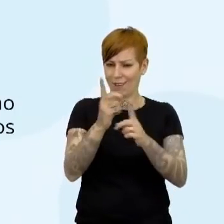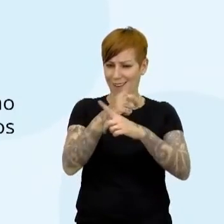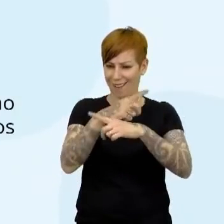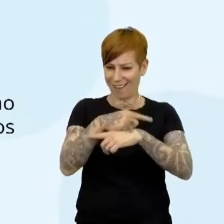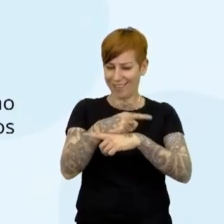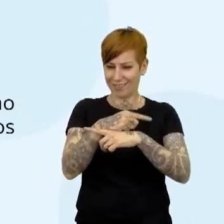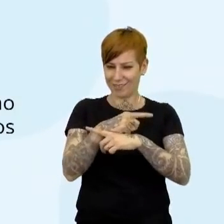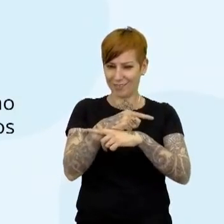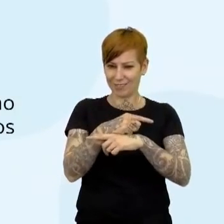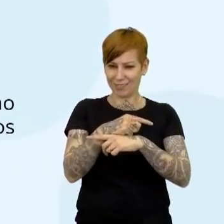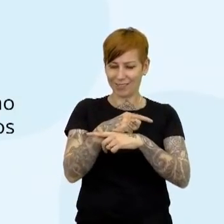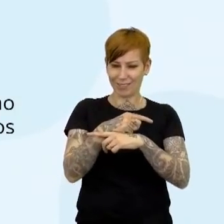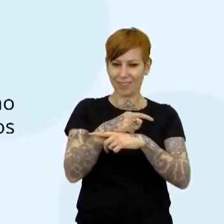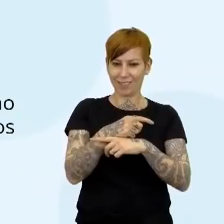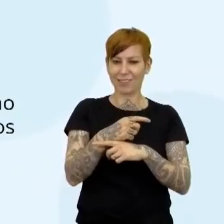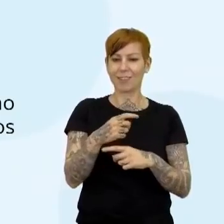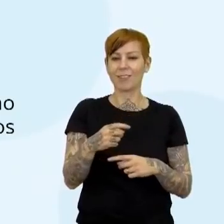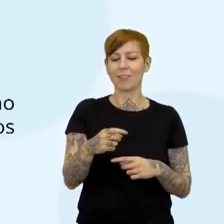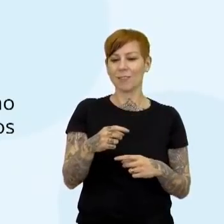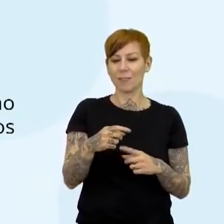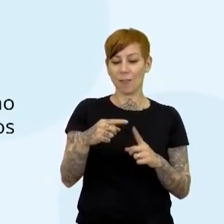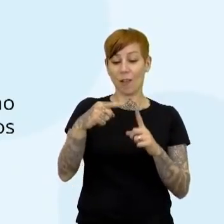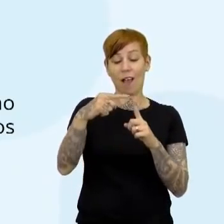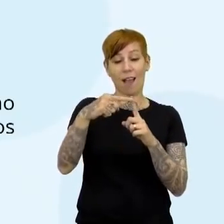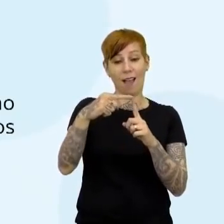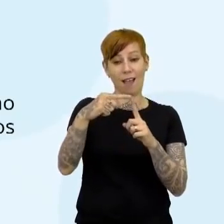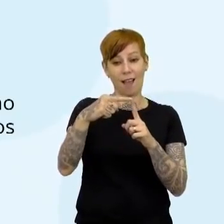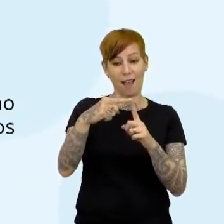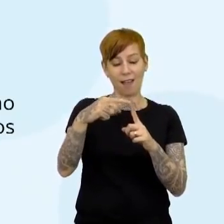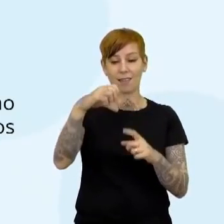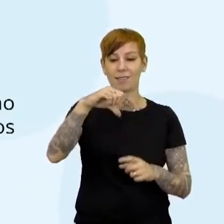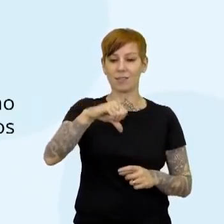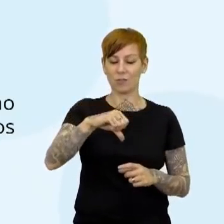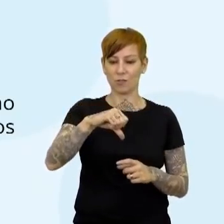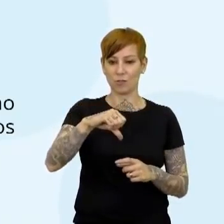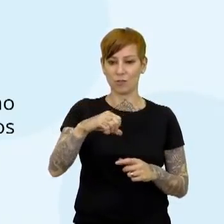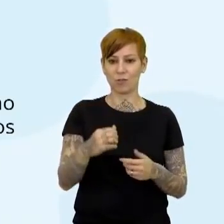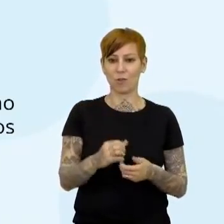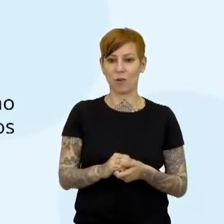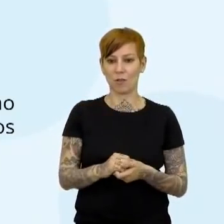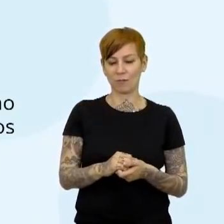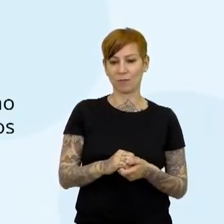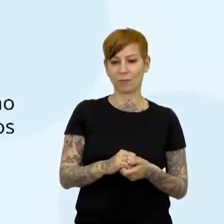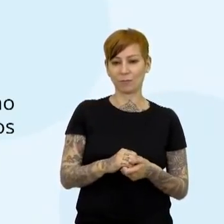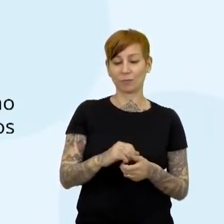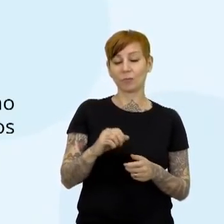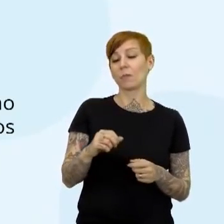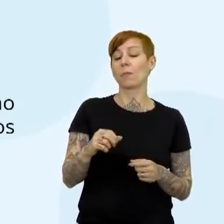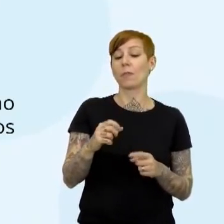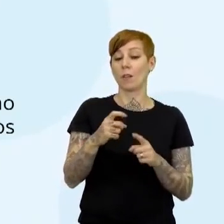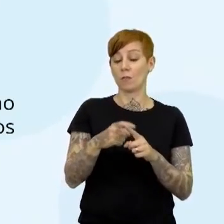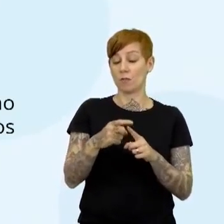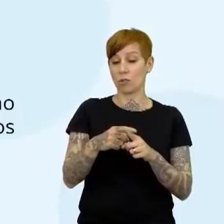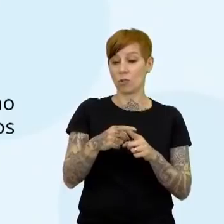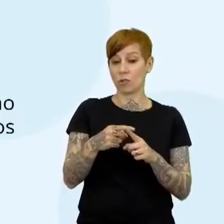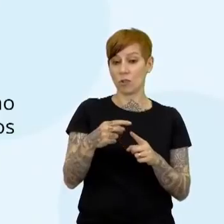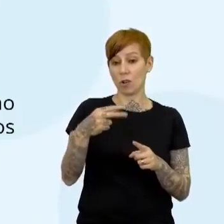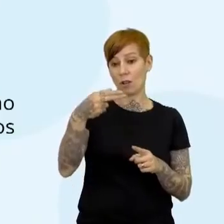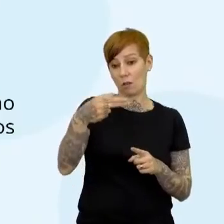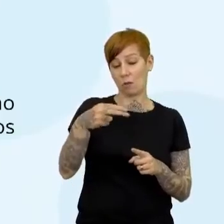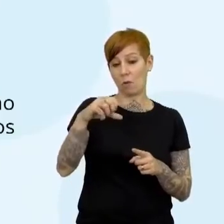que é a raiz a gente já aprendeu isso né raiz quadrada de nós ou seja o número X pode ser o 3